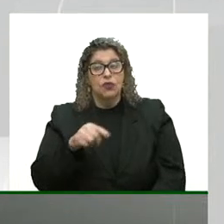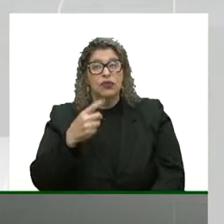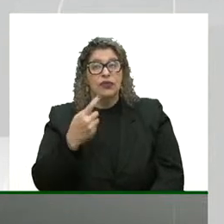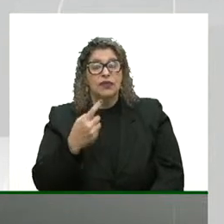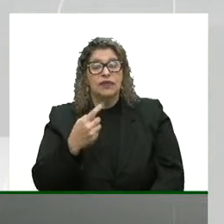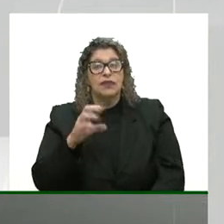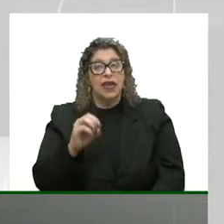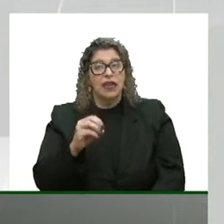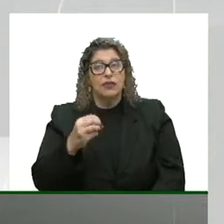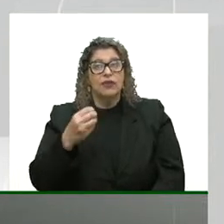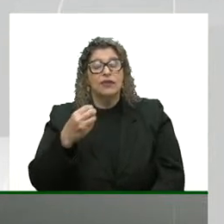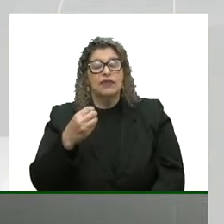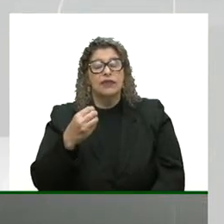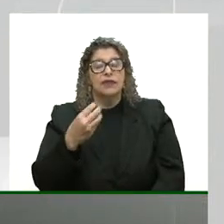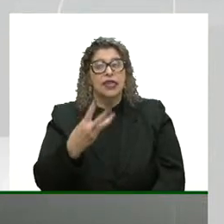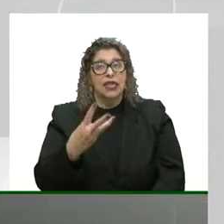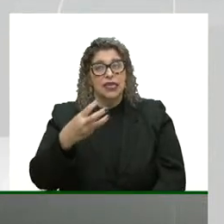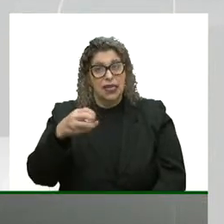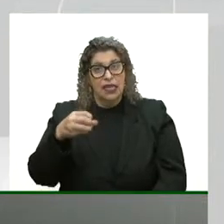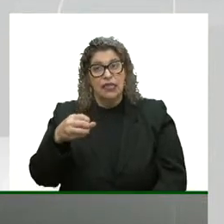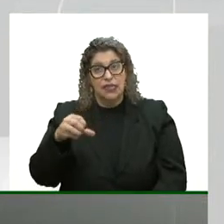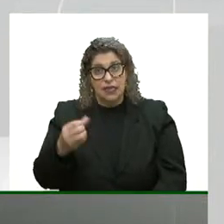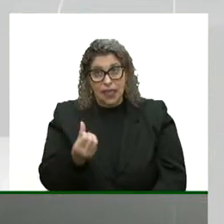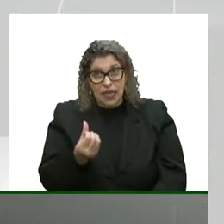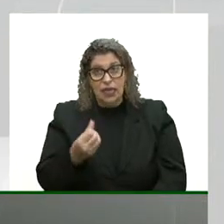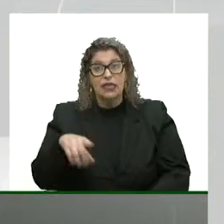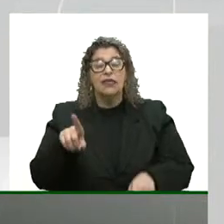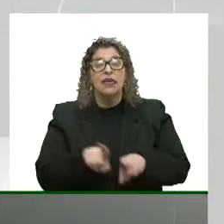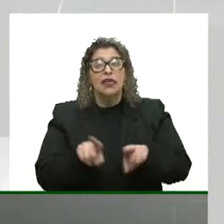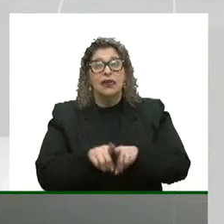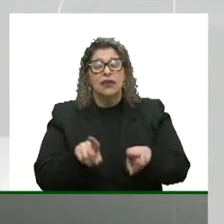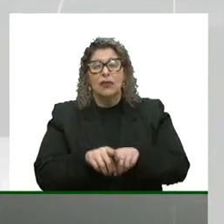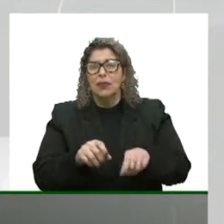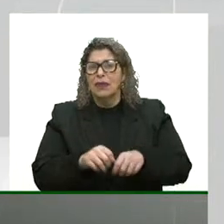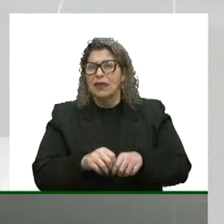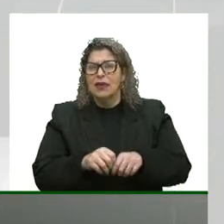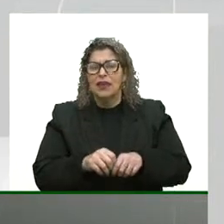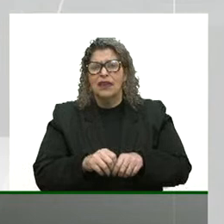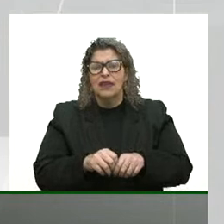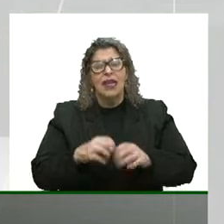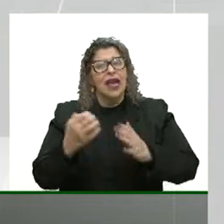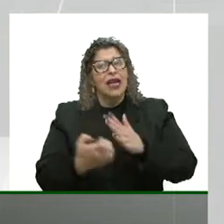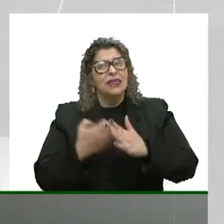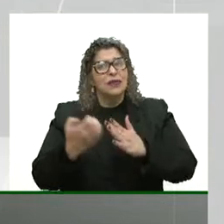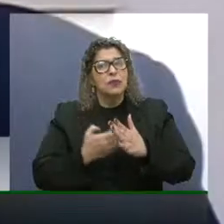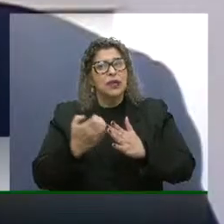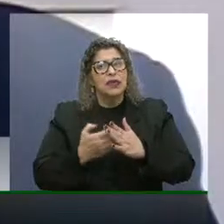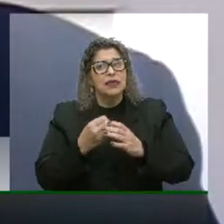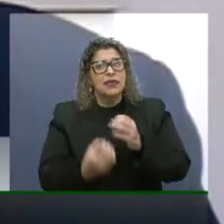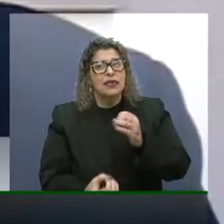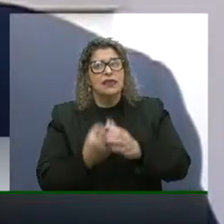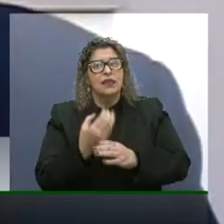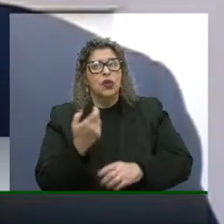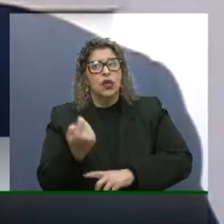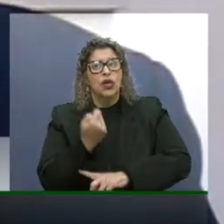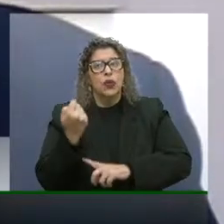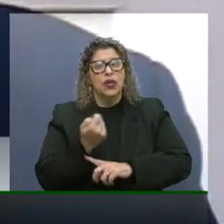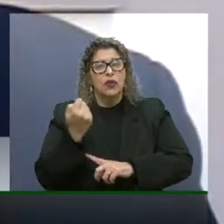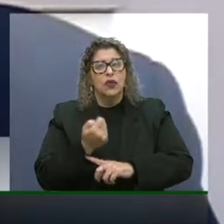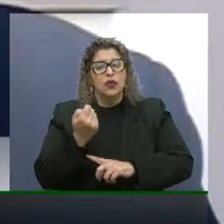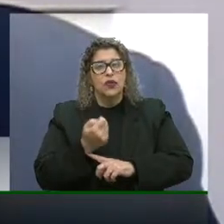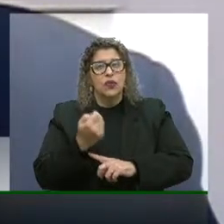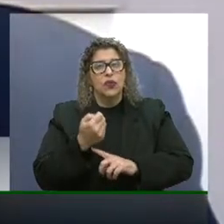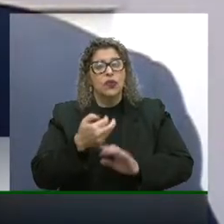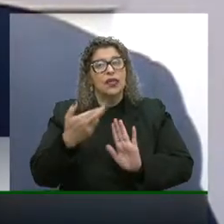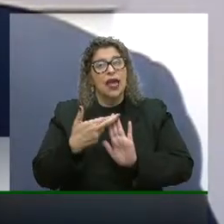13.036, de 19 de setembro de 2008, que institui benefícios aplicáveis às empresas estabelecidas no Estado e enquadradas no regime